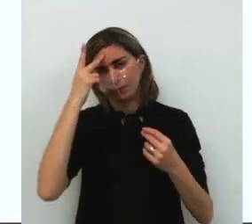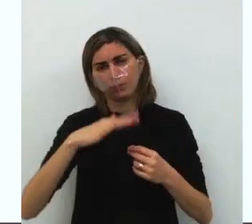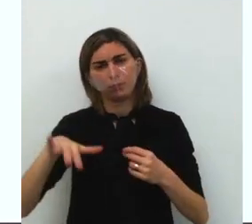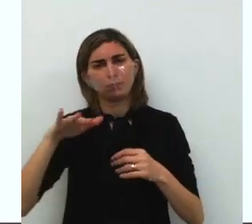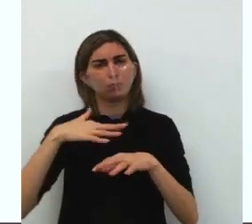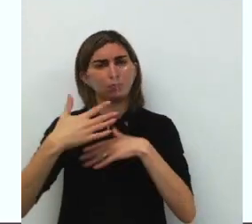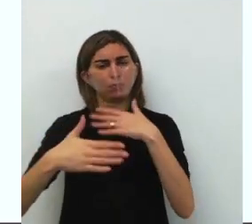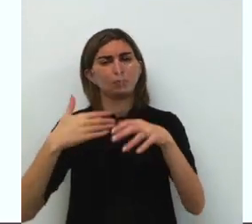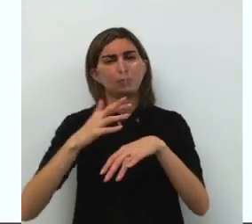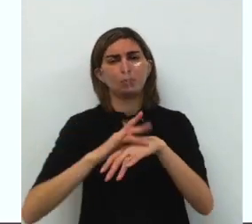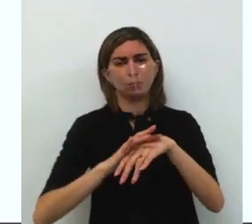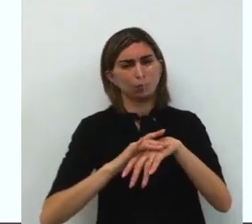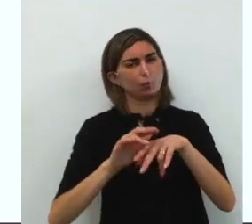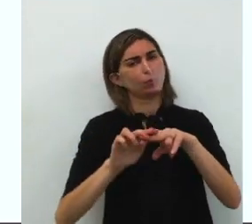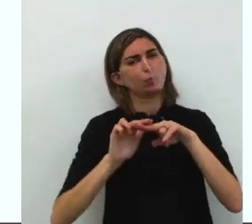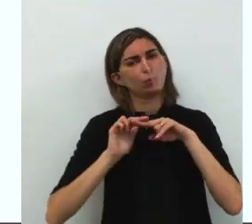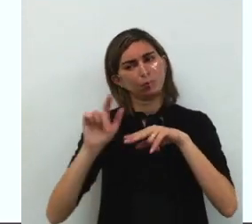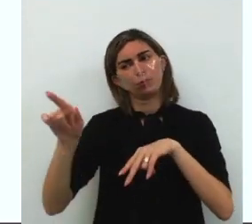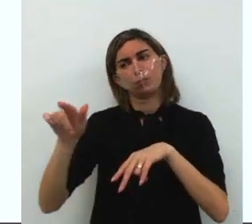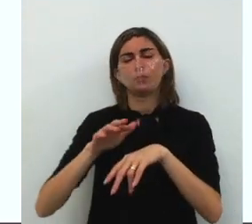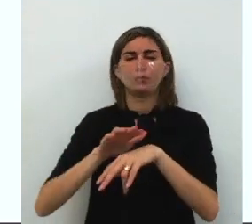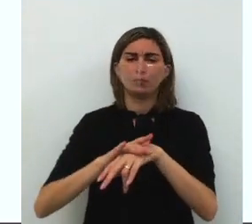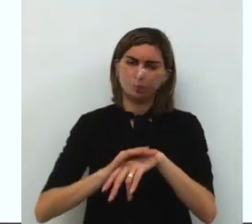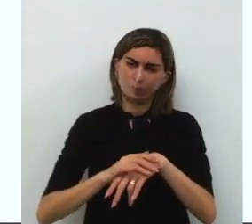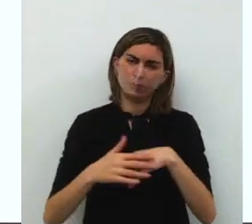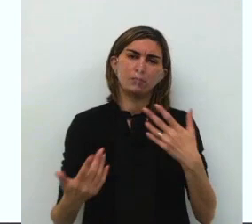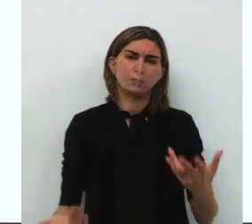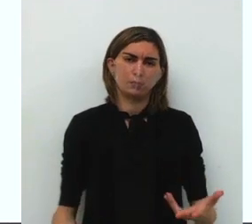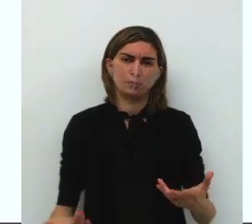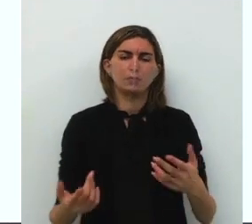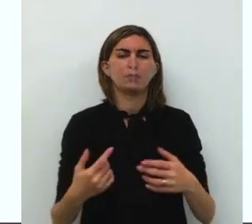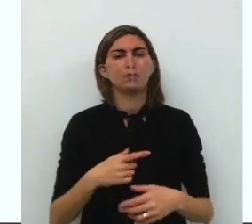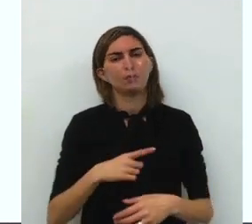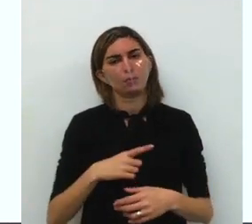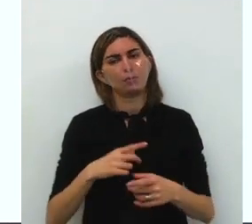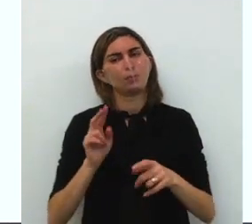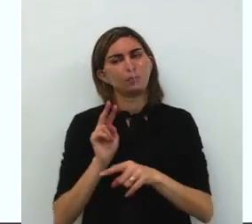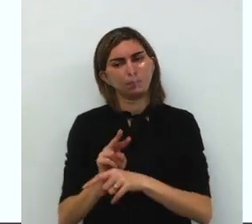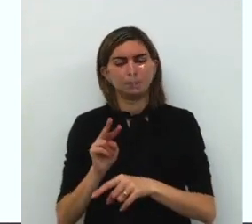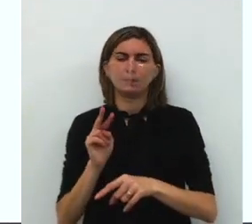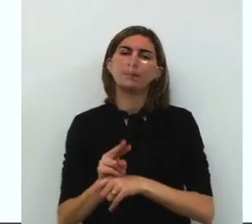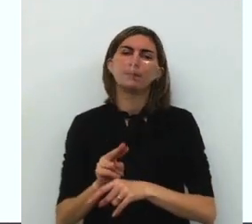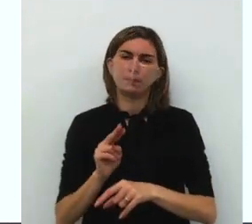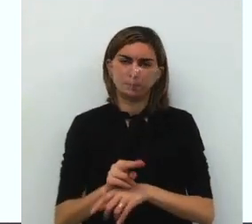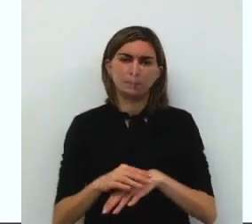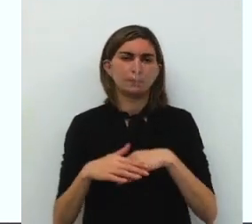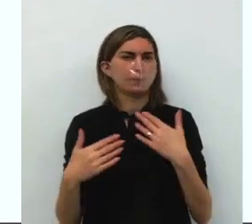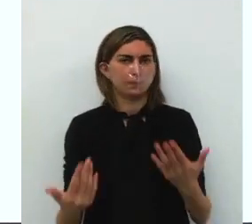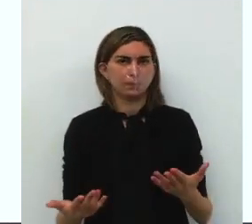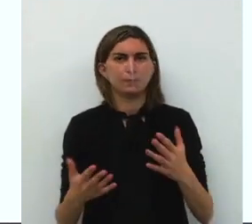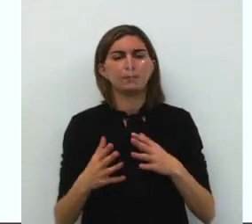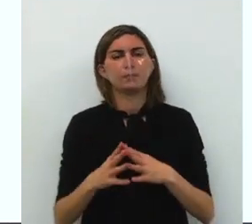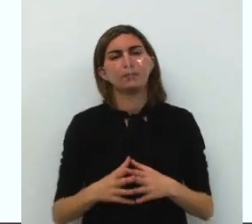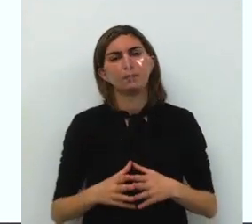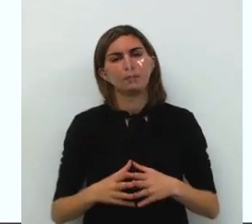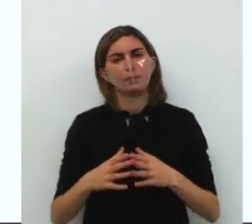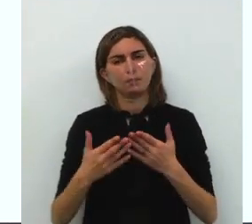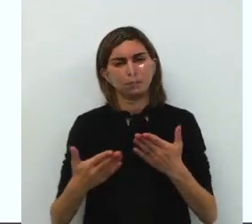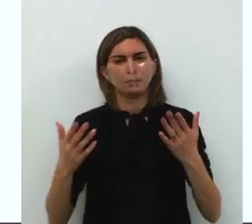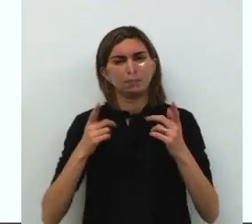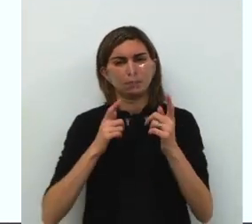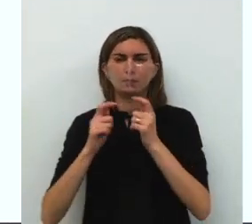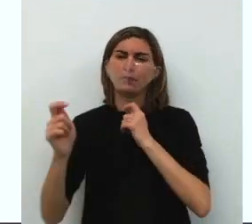gente desenvolveu doenças por conta dessa doença. Agora a gente tem que estar sempre precavido, é ou não é? Então,